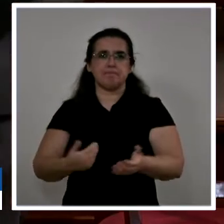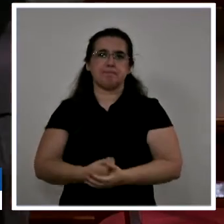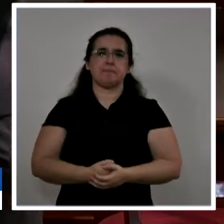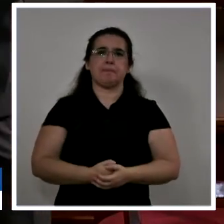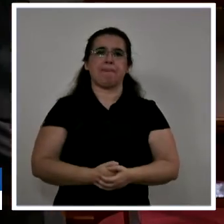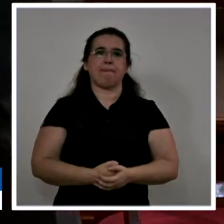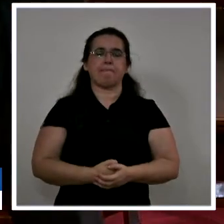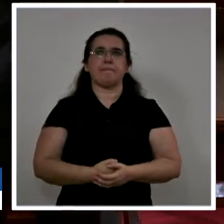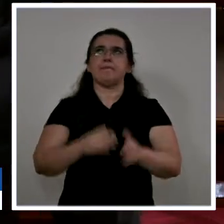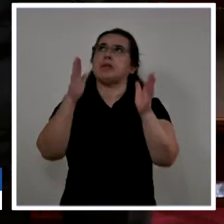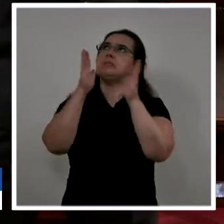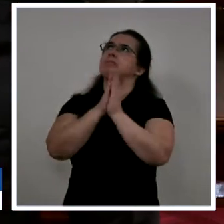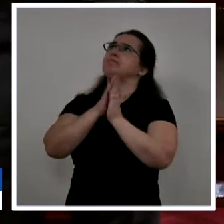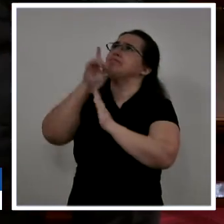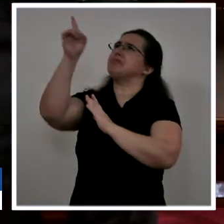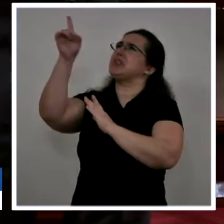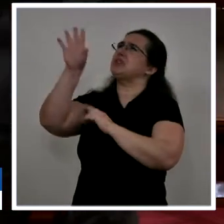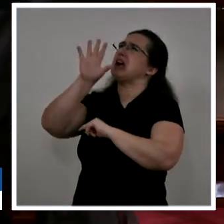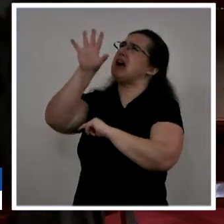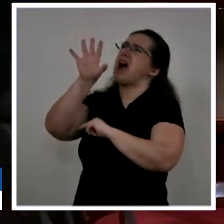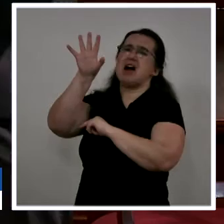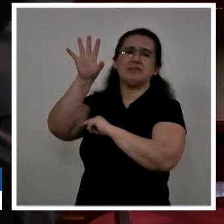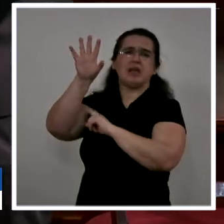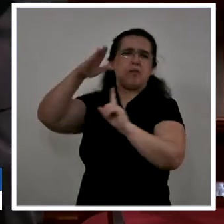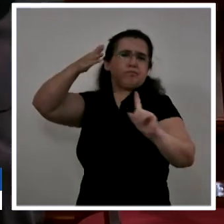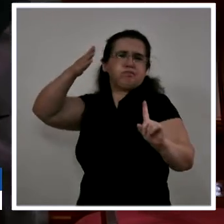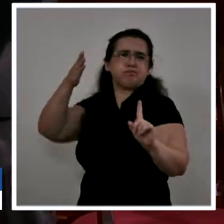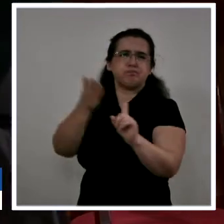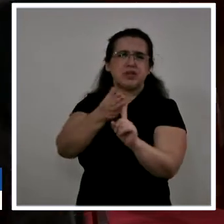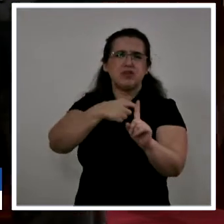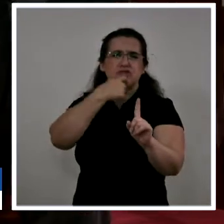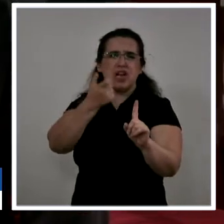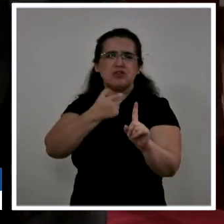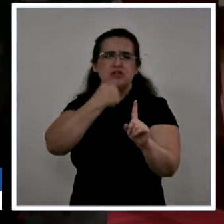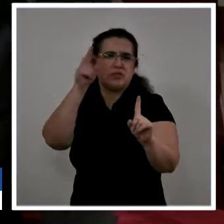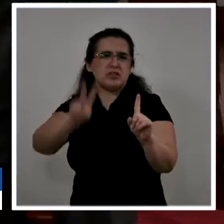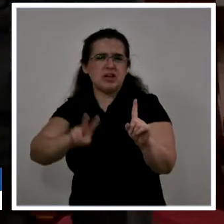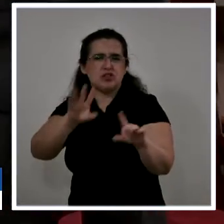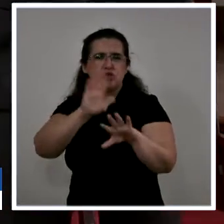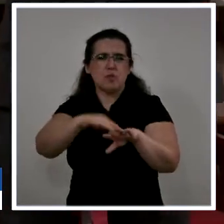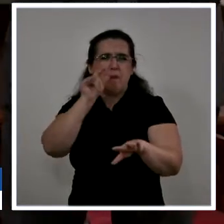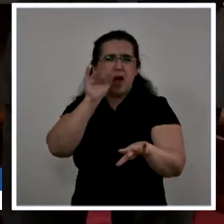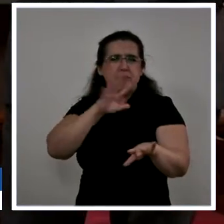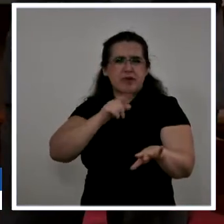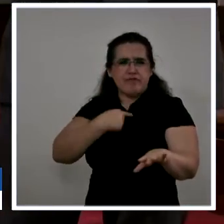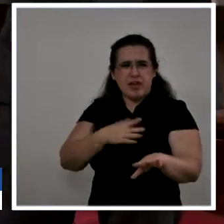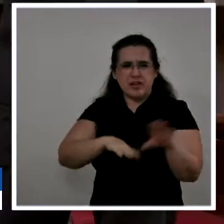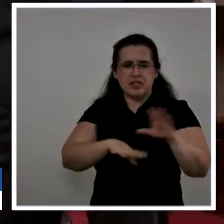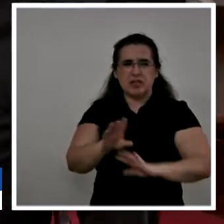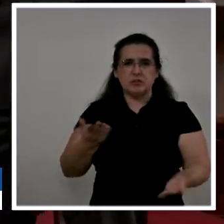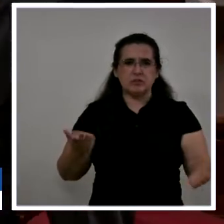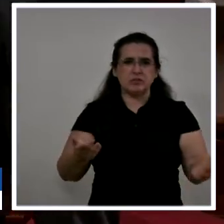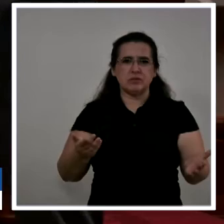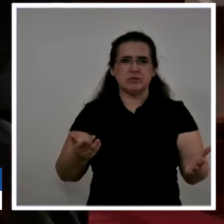grandparents does? Será que Deus é o tipo de ser ou o tipo de Deus que vai punir os netos e os bisnetos por aquilo que os pais fizeram? Or is he giving